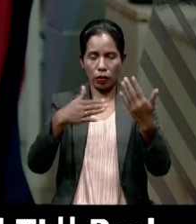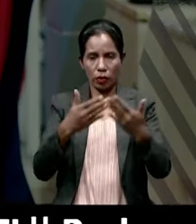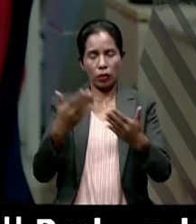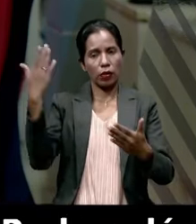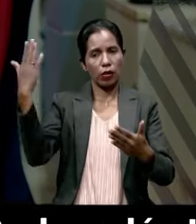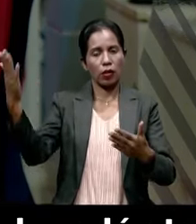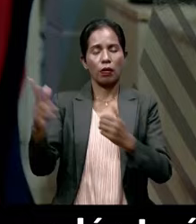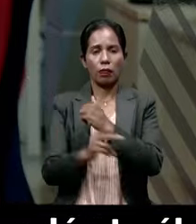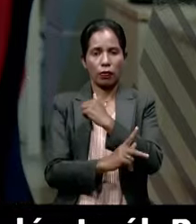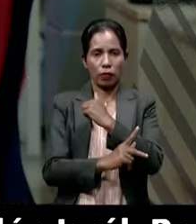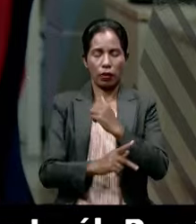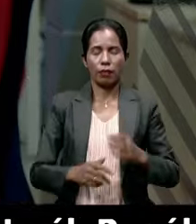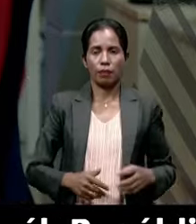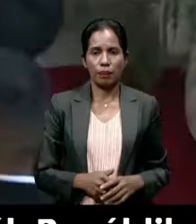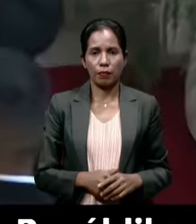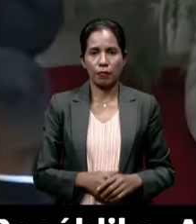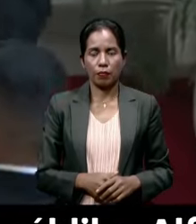Fátima.